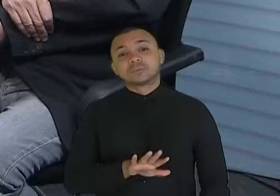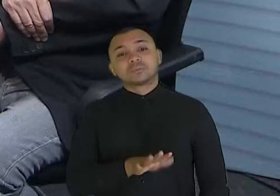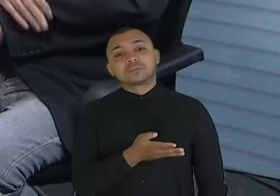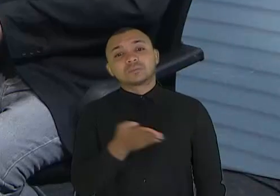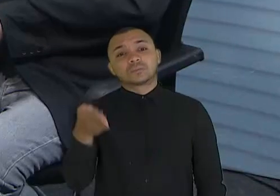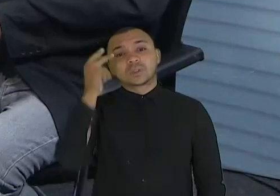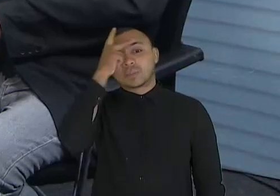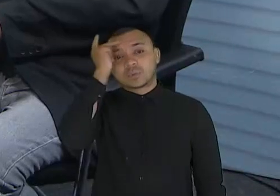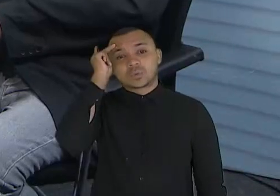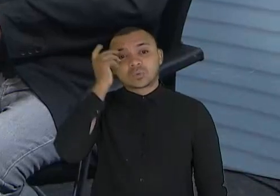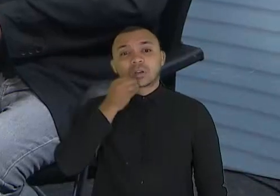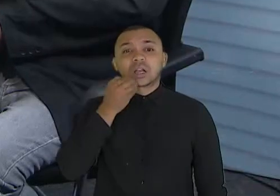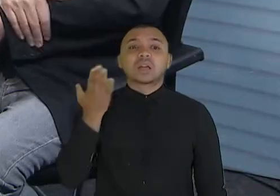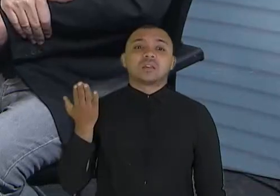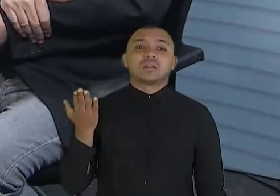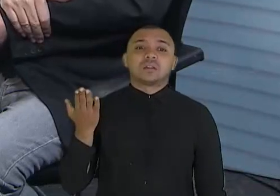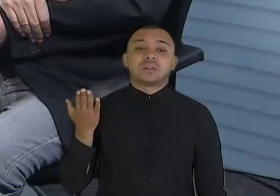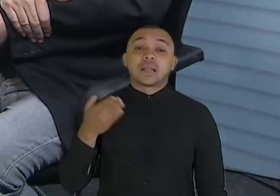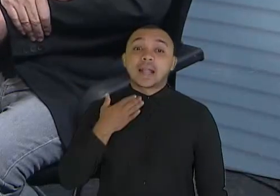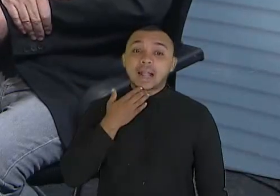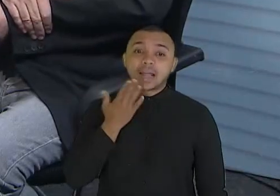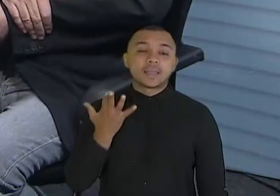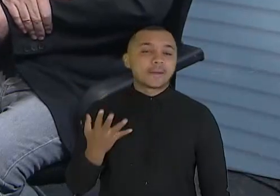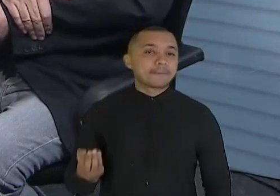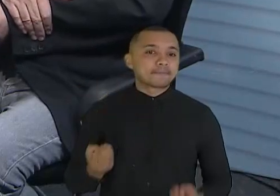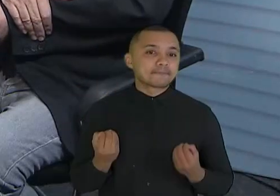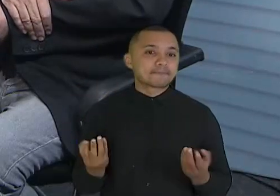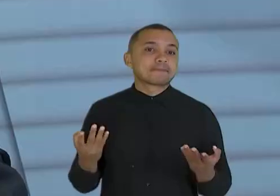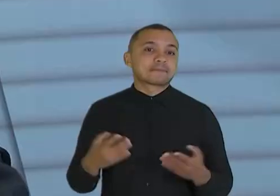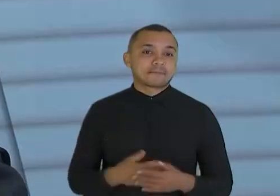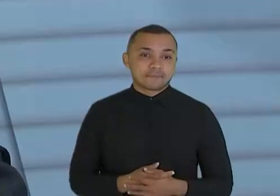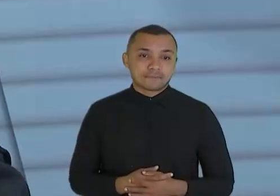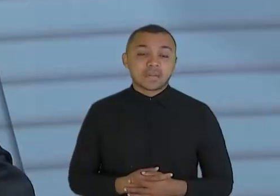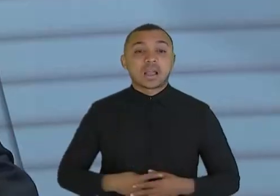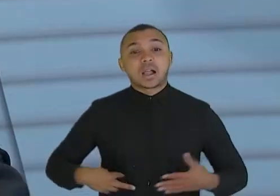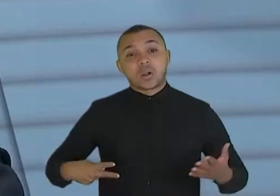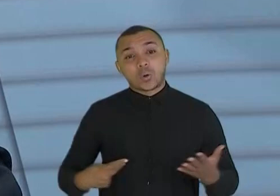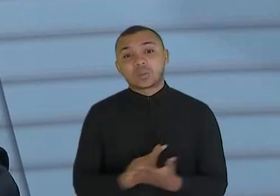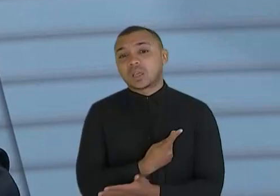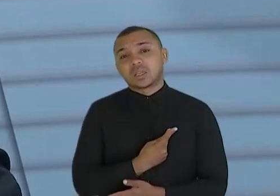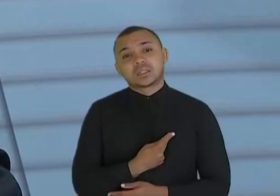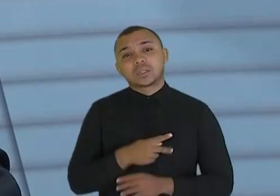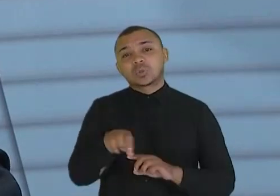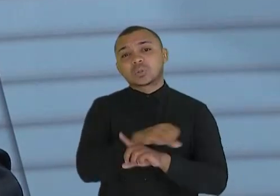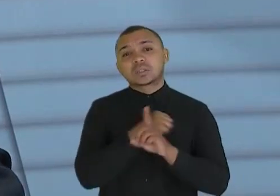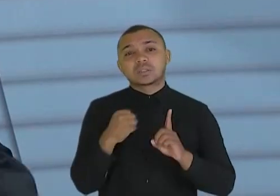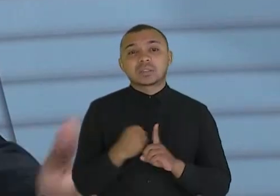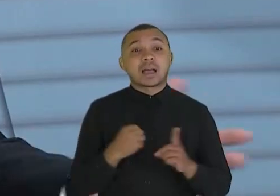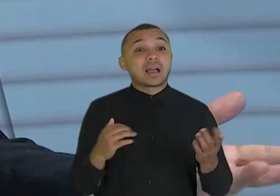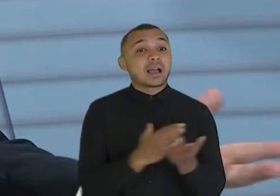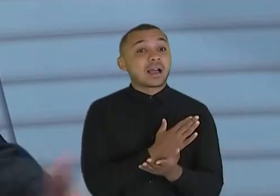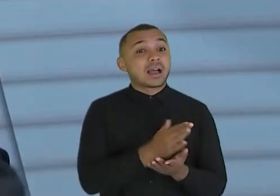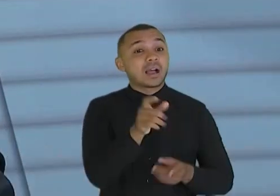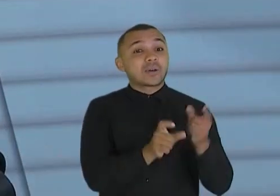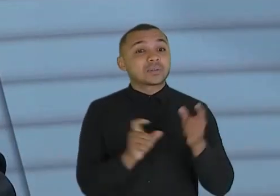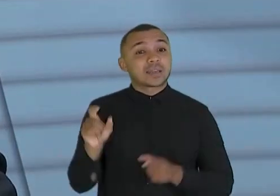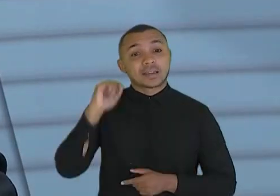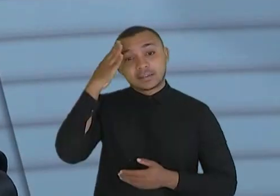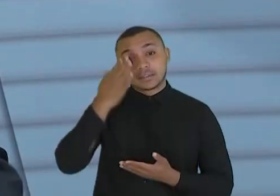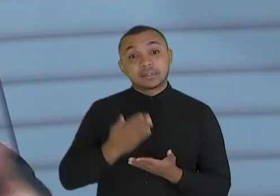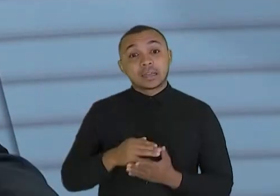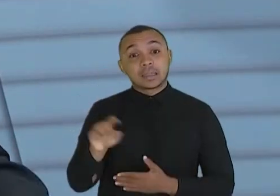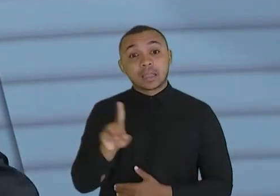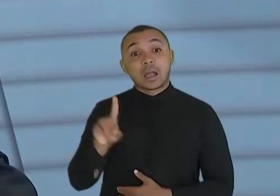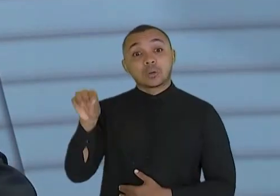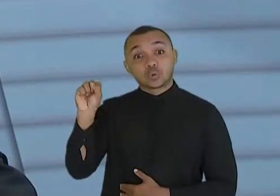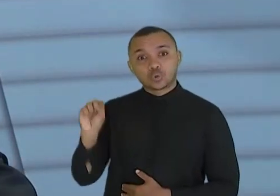está onde? Chegou de Marte, chegou de onde? É impressionante. E as coisas acontecendo, e ninguém acredita, é impressionante. O estado do Rio Grande do Sul, basicamente,